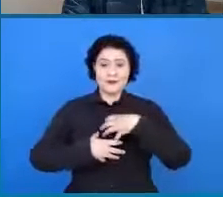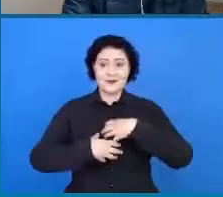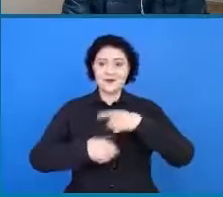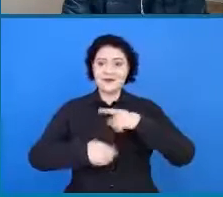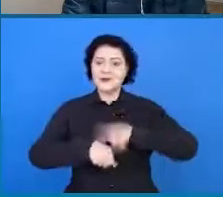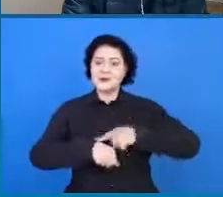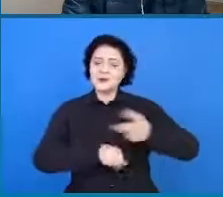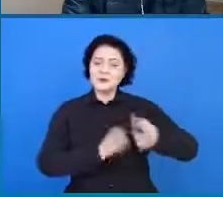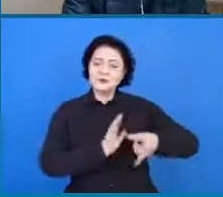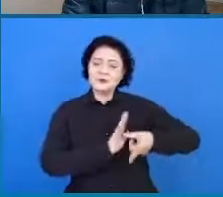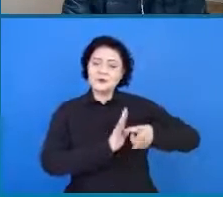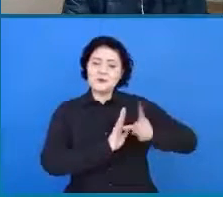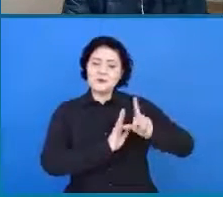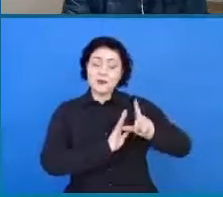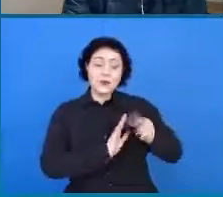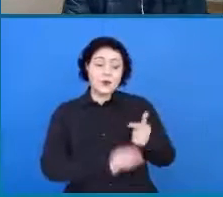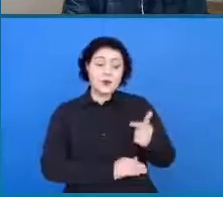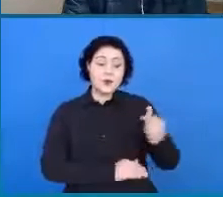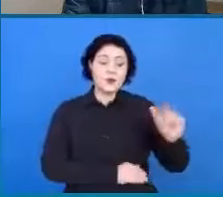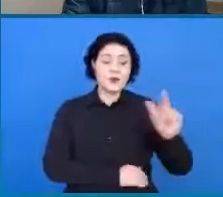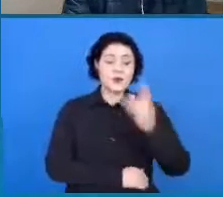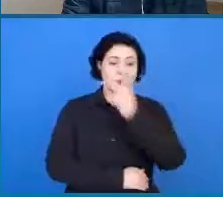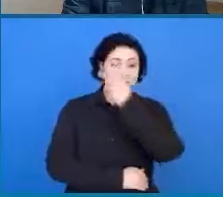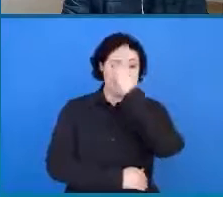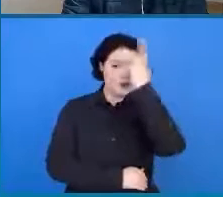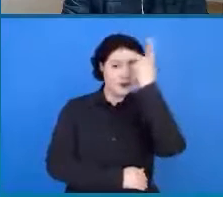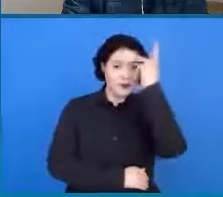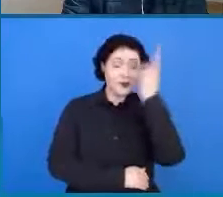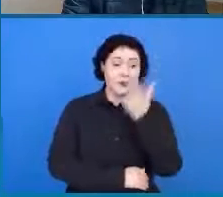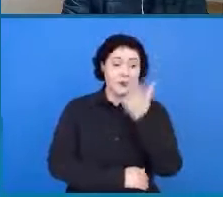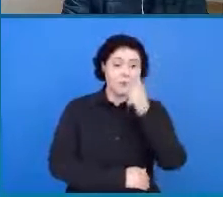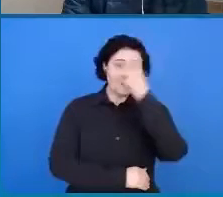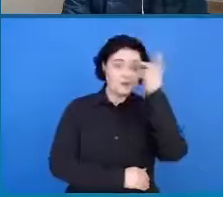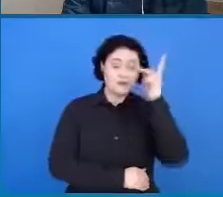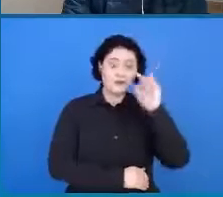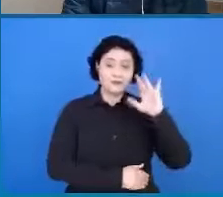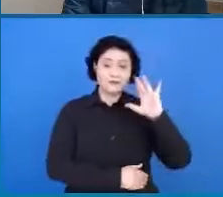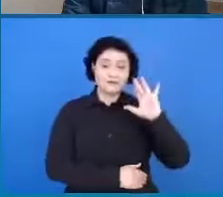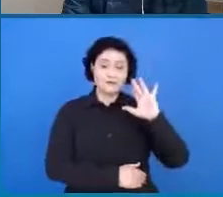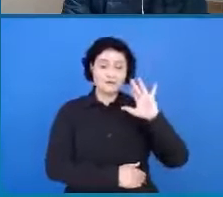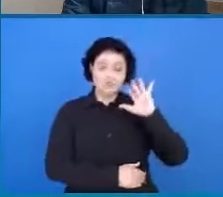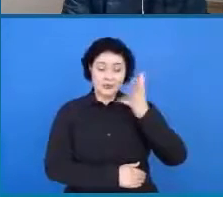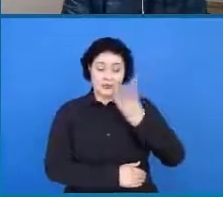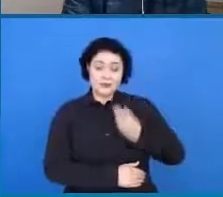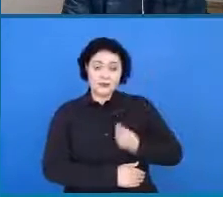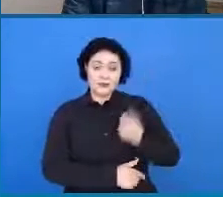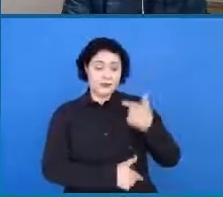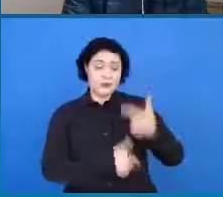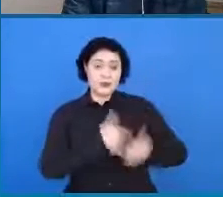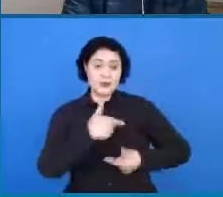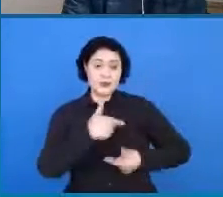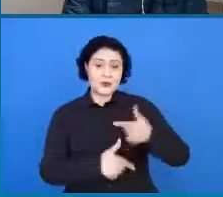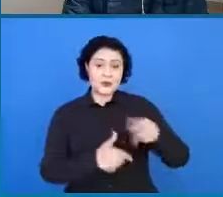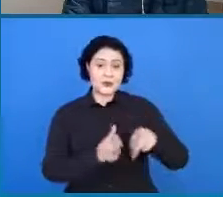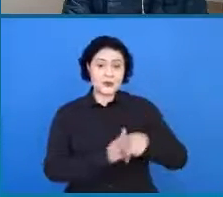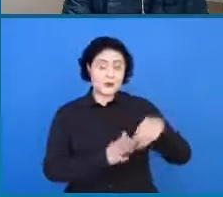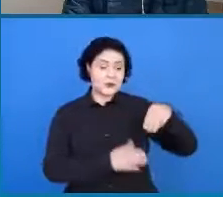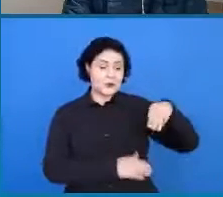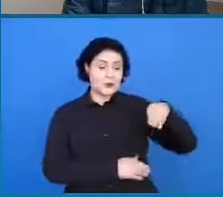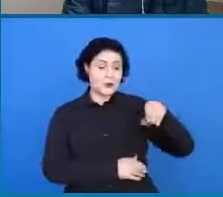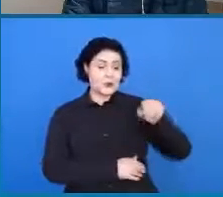tempo antes com outra pessoa outro Espírita grandioso que trabalhou muito que foi o Marcelo Augusto